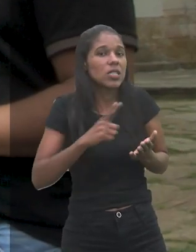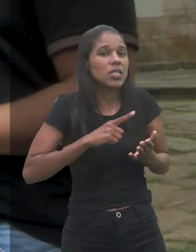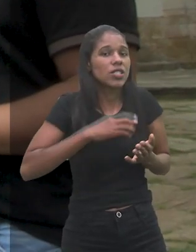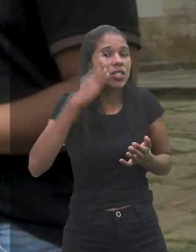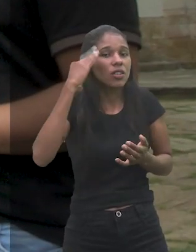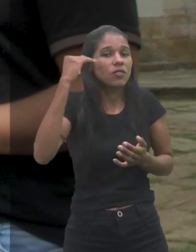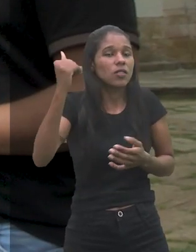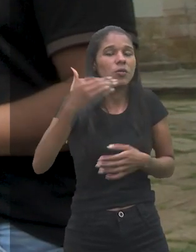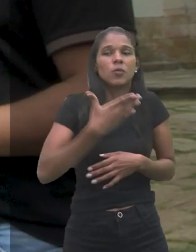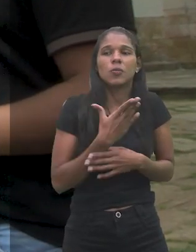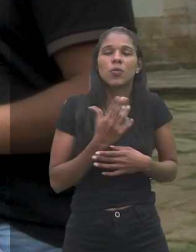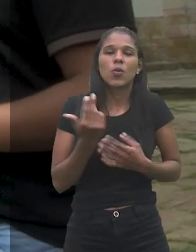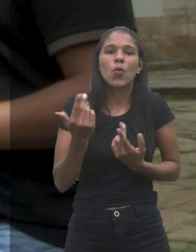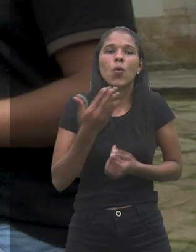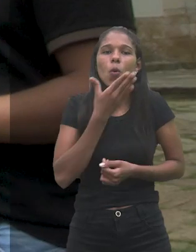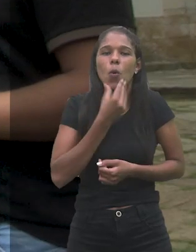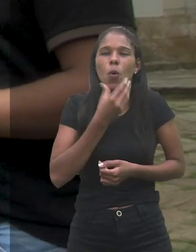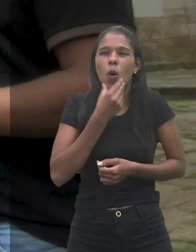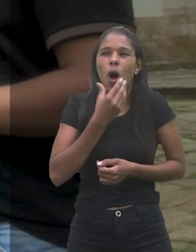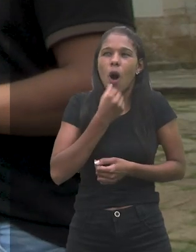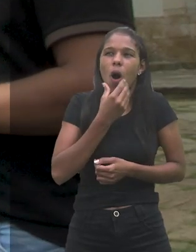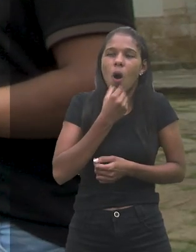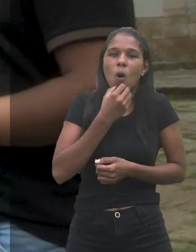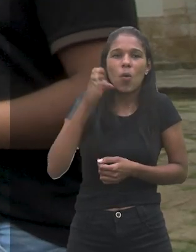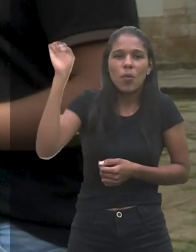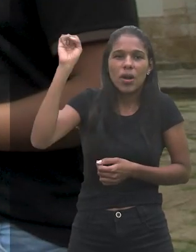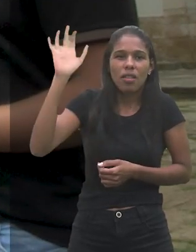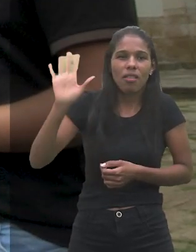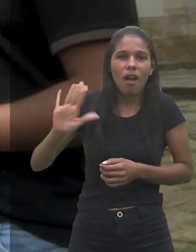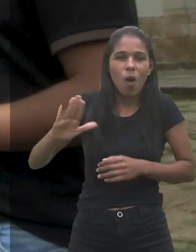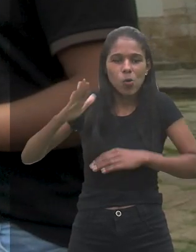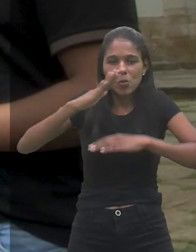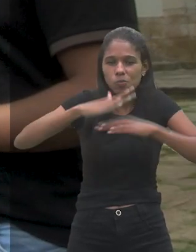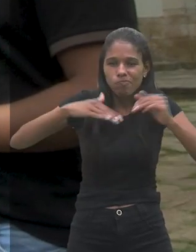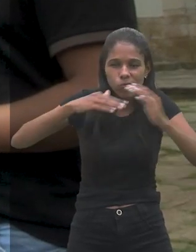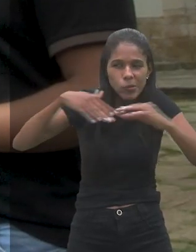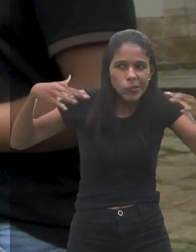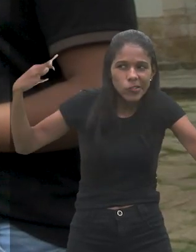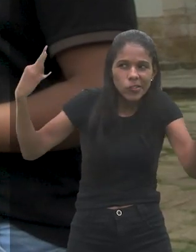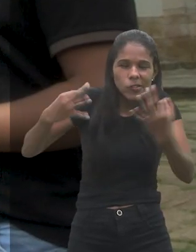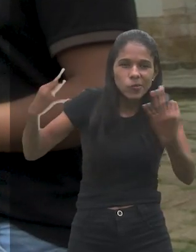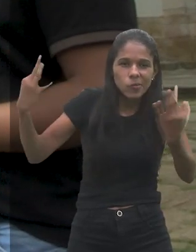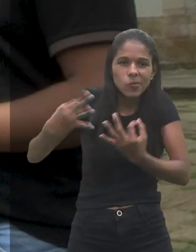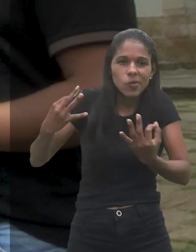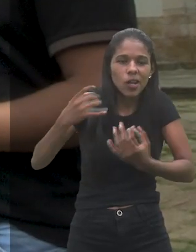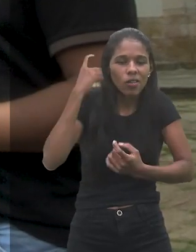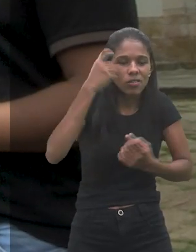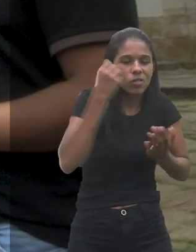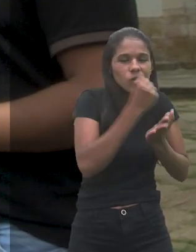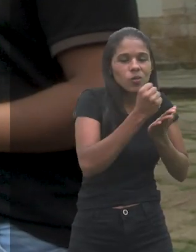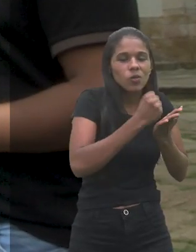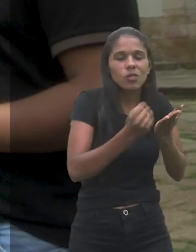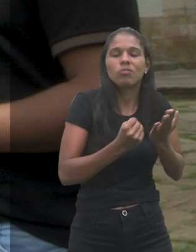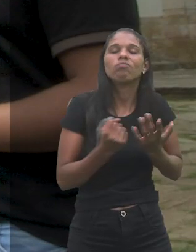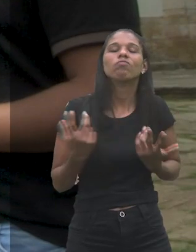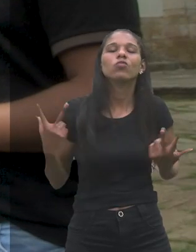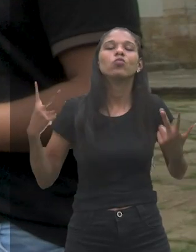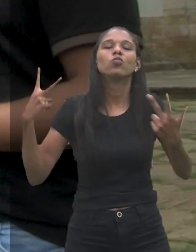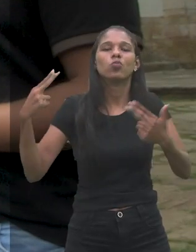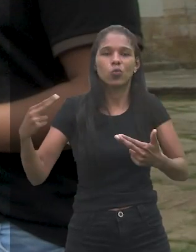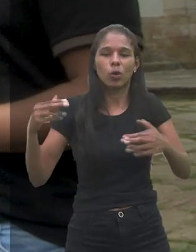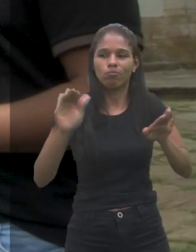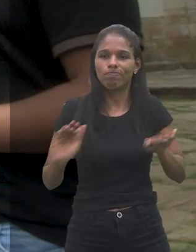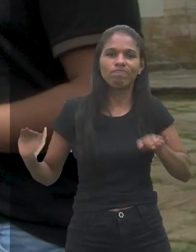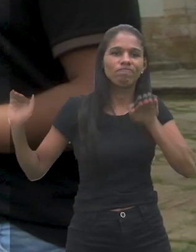porque eles conseguiram contar a vida de São Francisco de Assis longe da Itália com pouca informação.